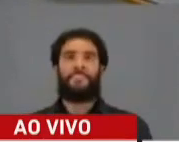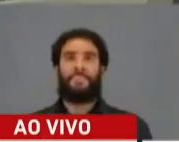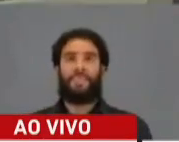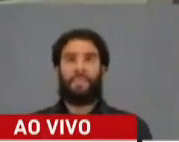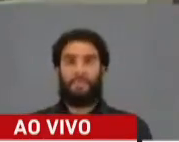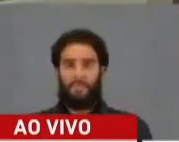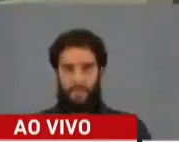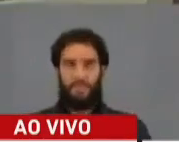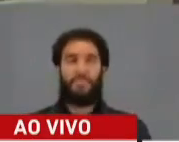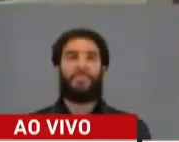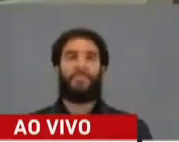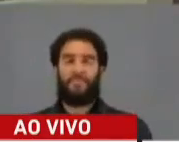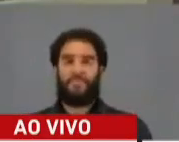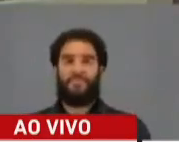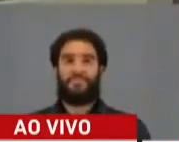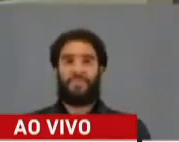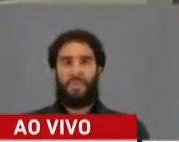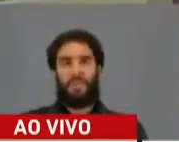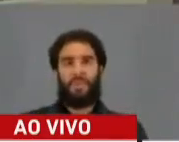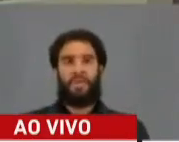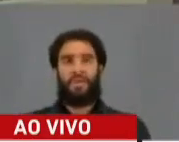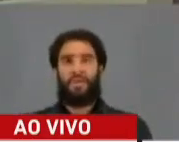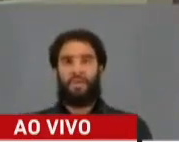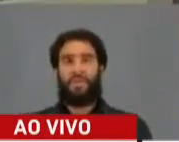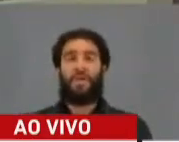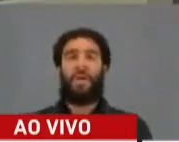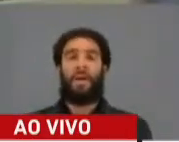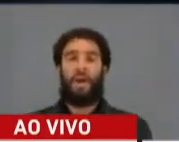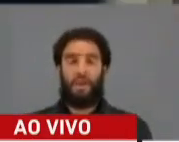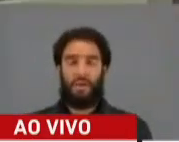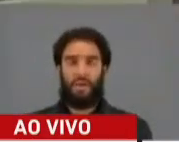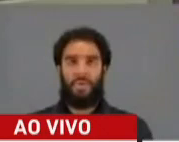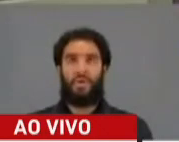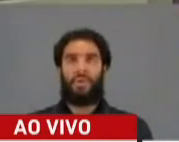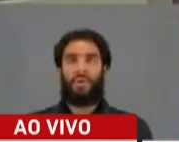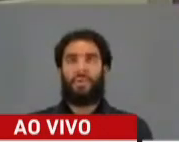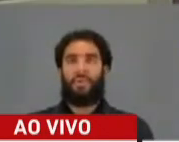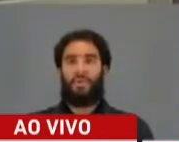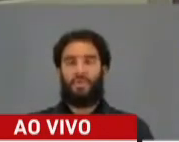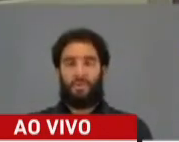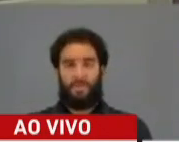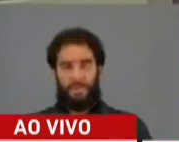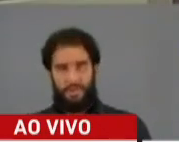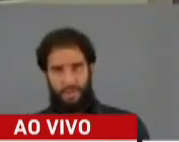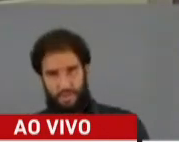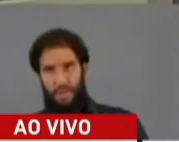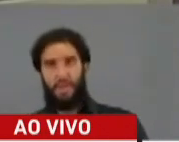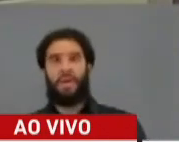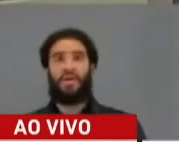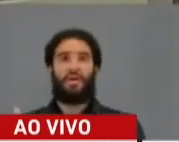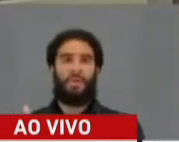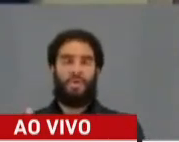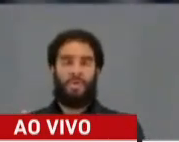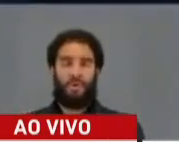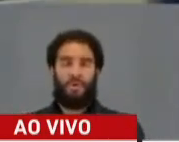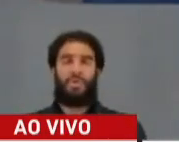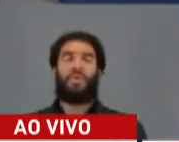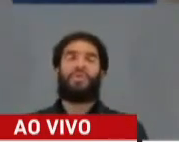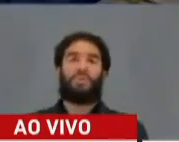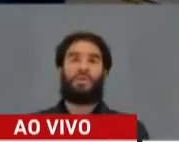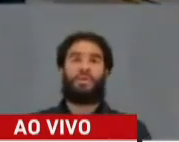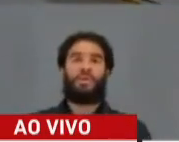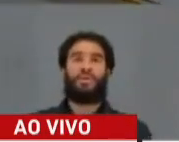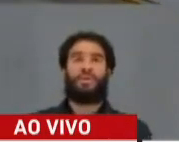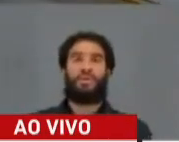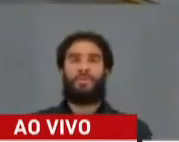as mudanças que serão implementadas com essa reforma tributária. Por isso, na Comissão de Assuntos Econômicos, a gente deve